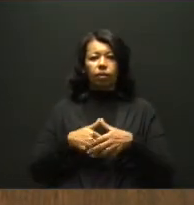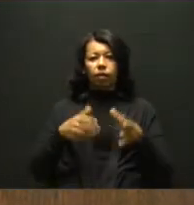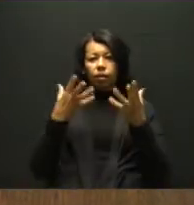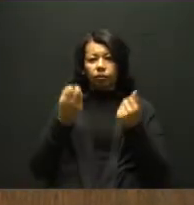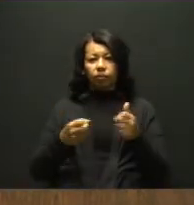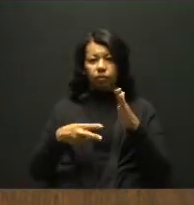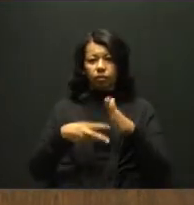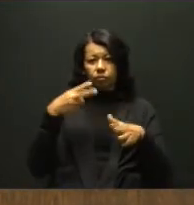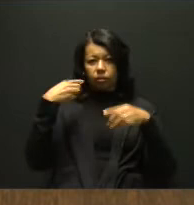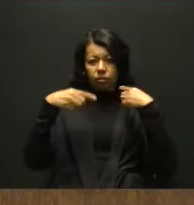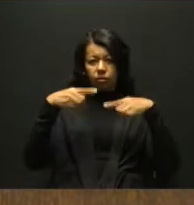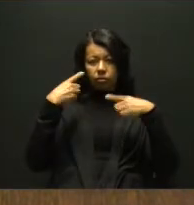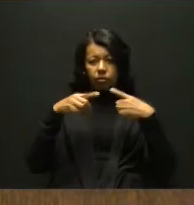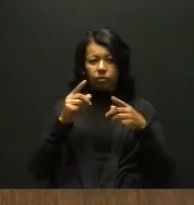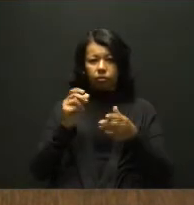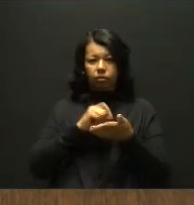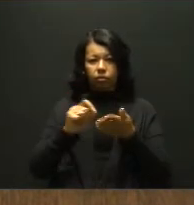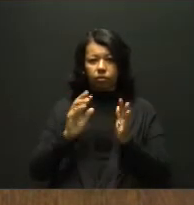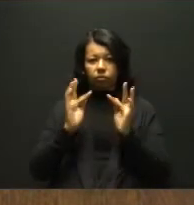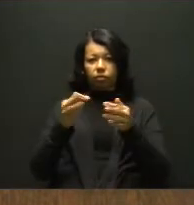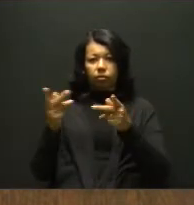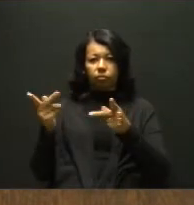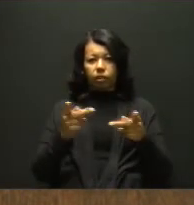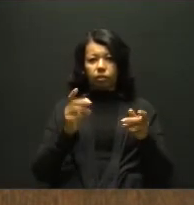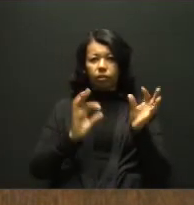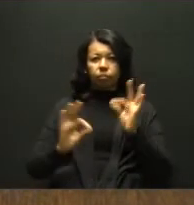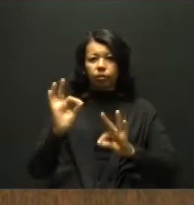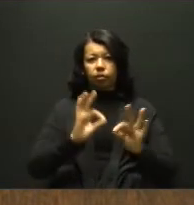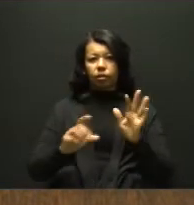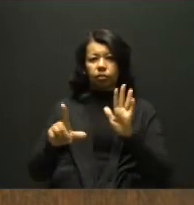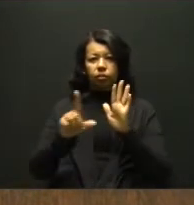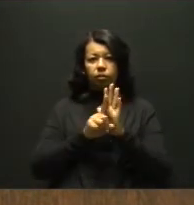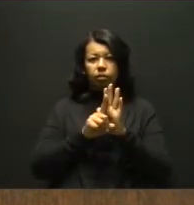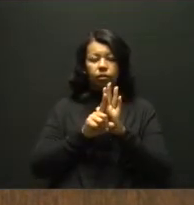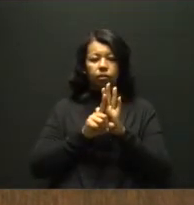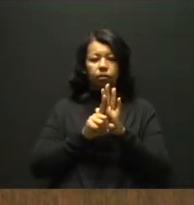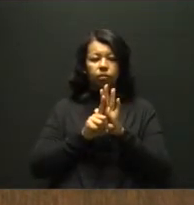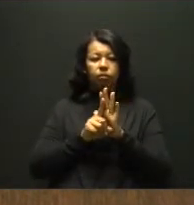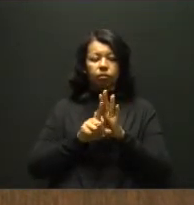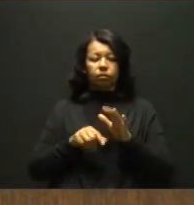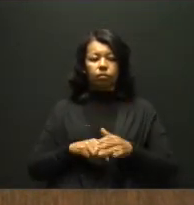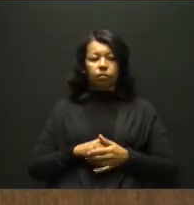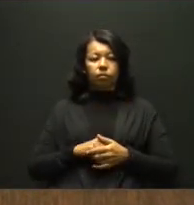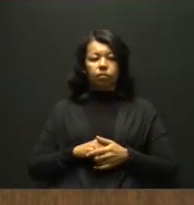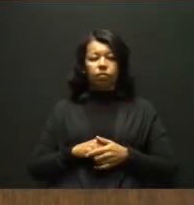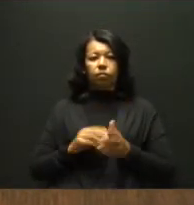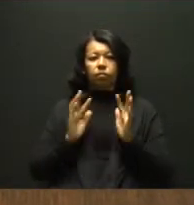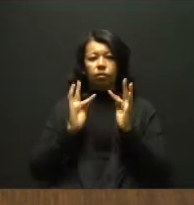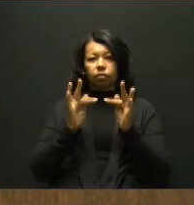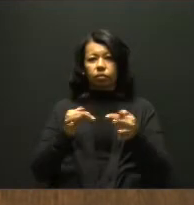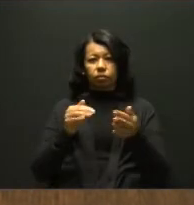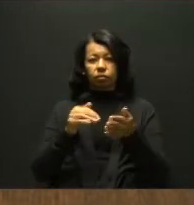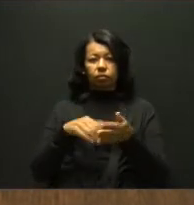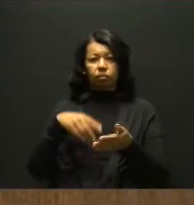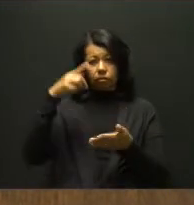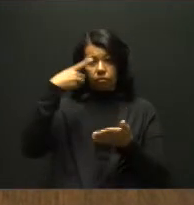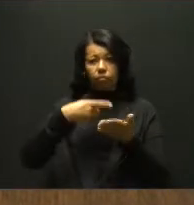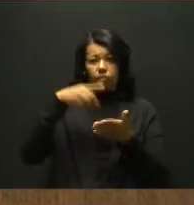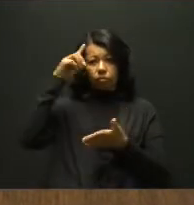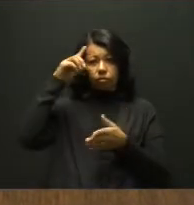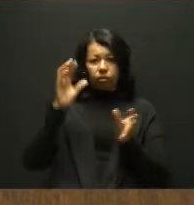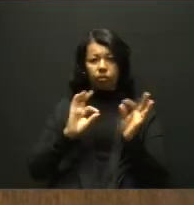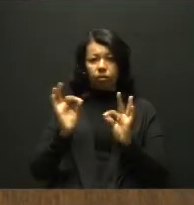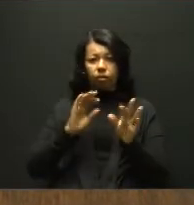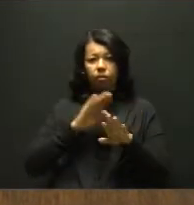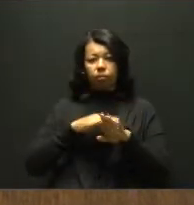aprovado em segunda discussão e redação final o presente projeto de lei esgotada a pauta da ordem do dia e